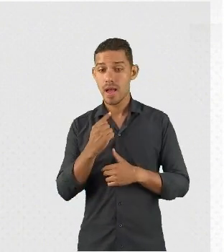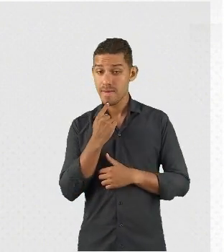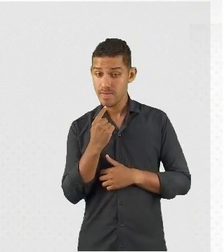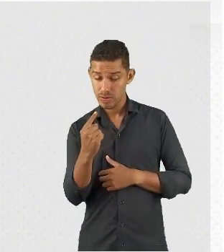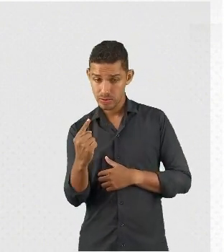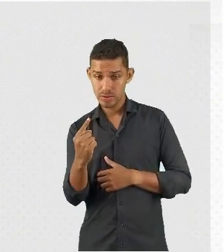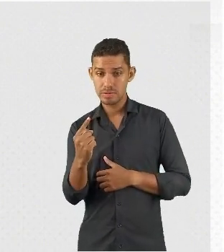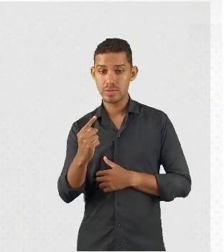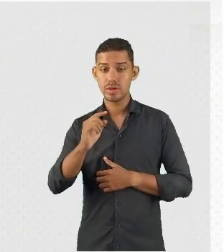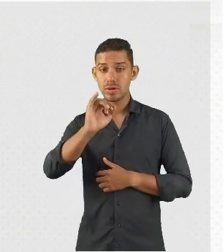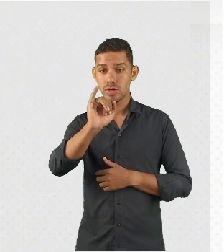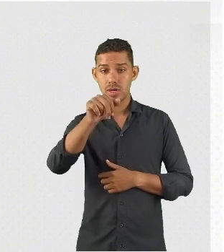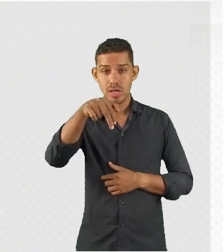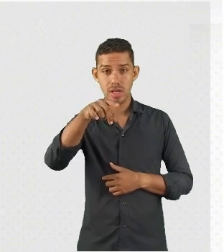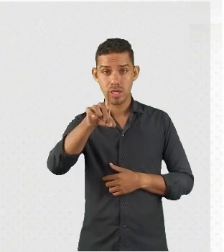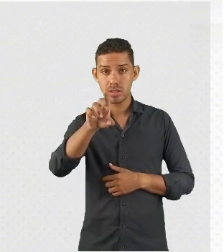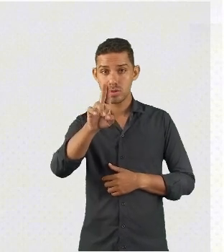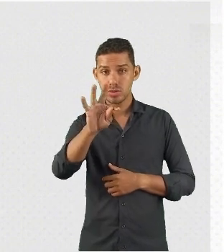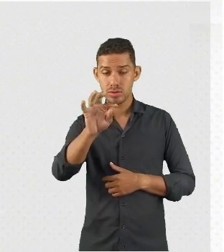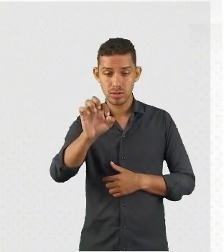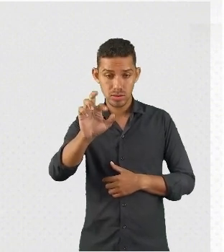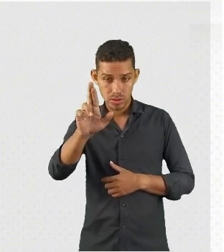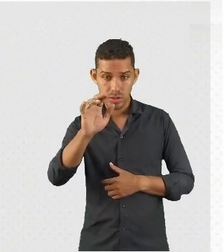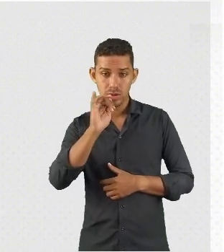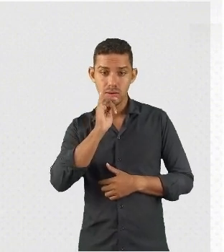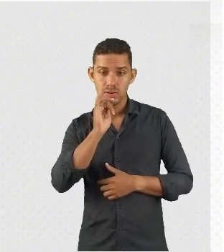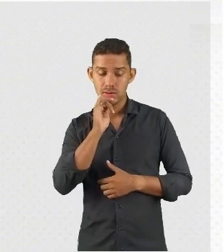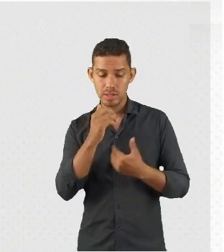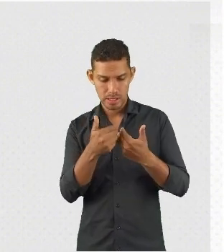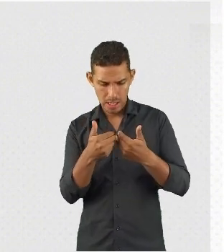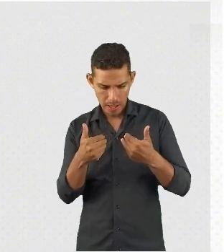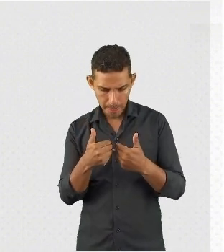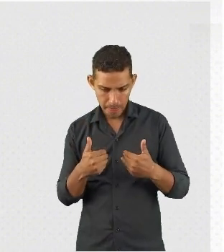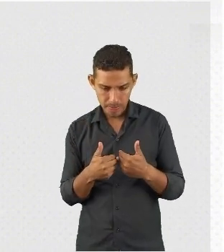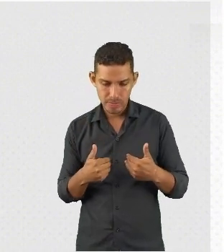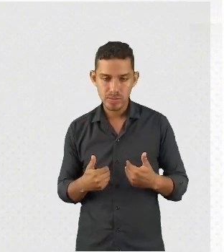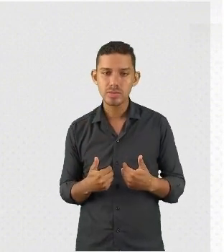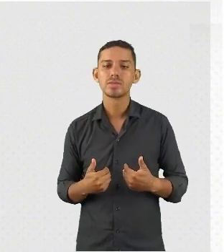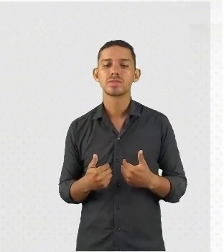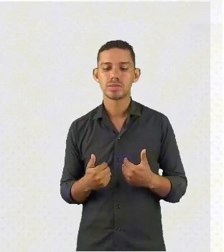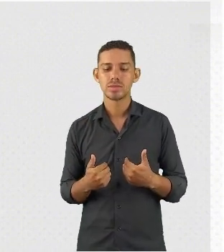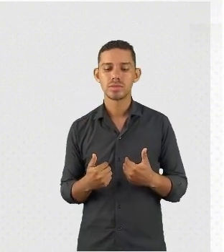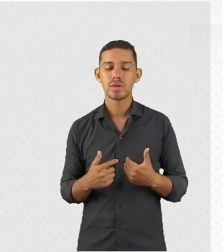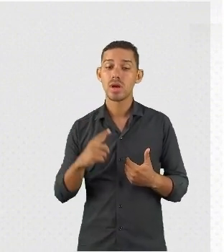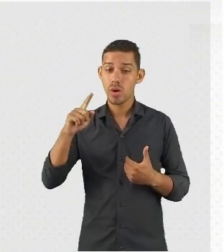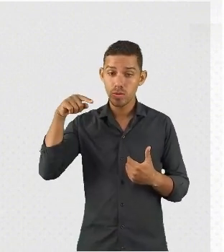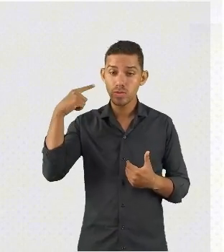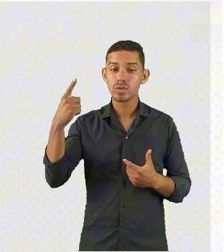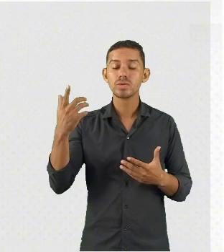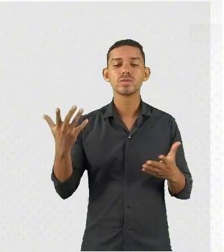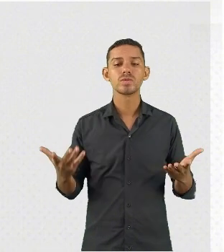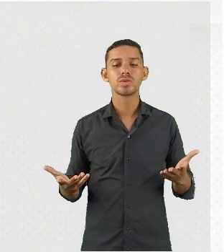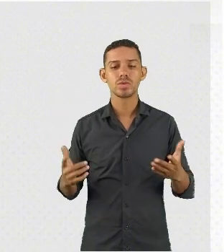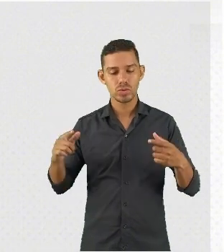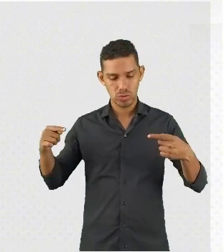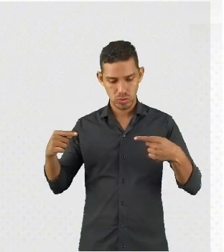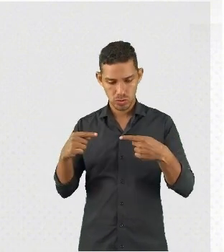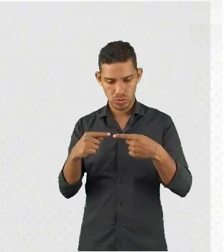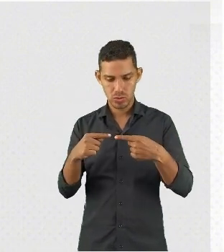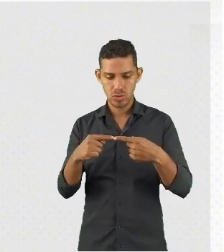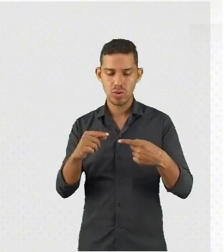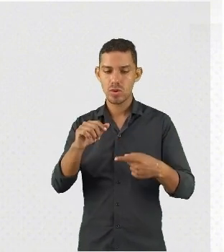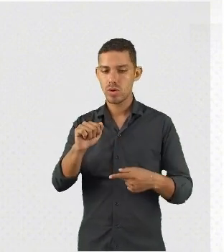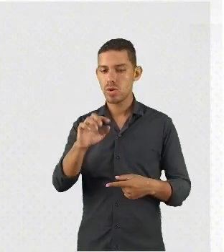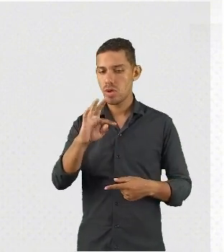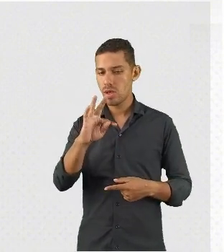que acontece? A separação de cargas, a polarização. Qual é o próximo passo? Ligar o aterramento. Para quê? Para que esses